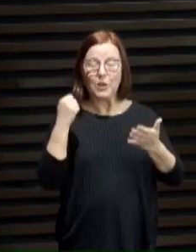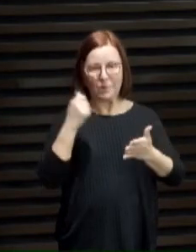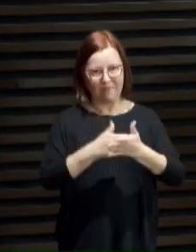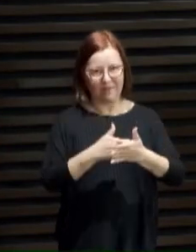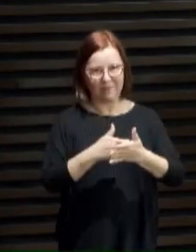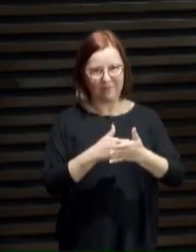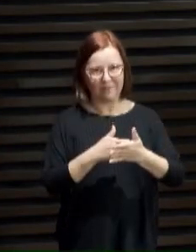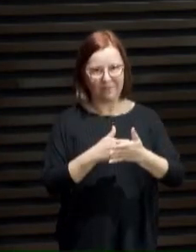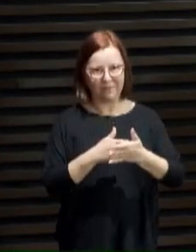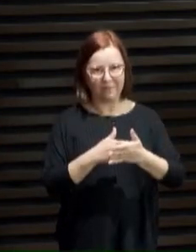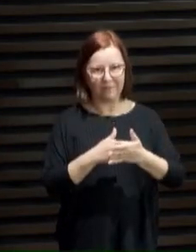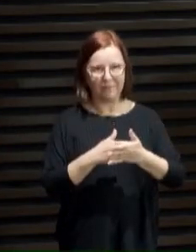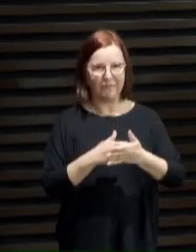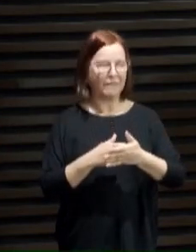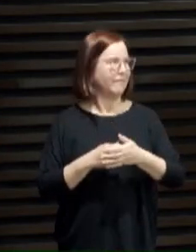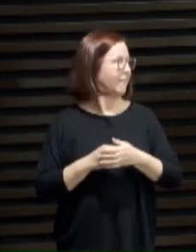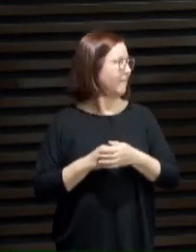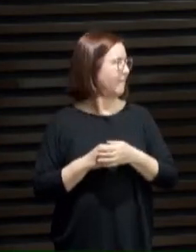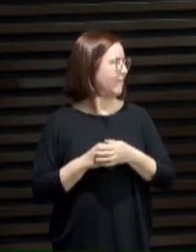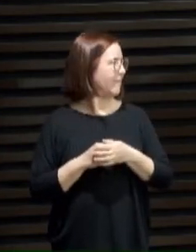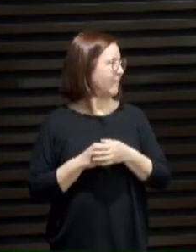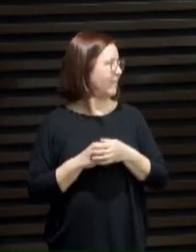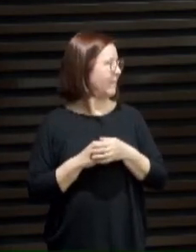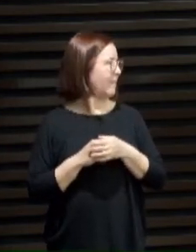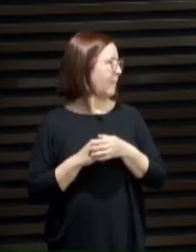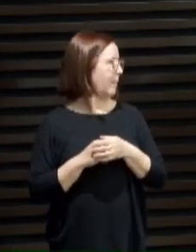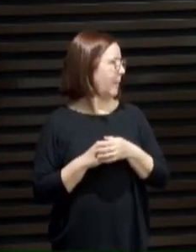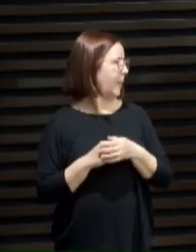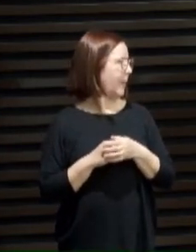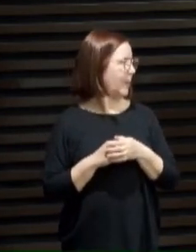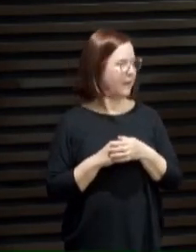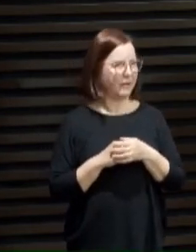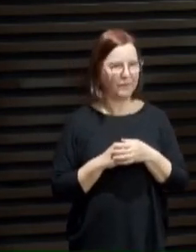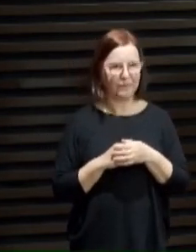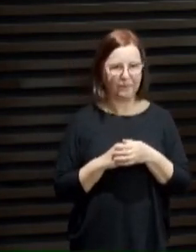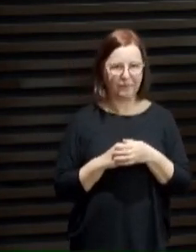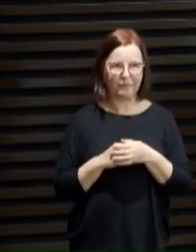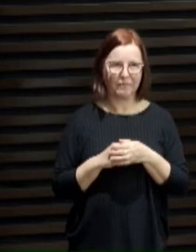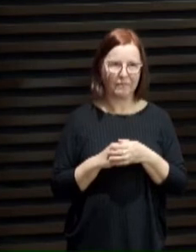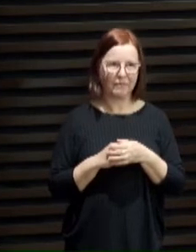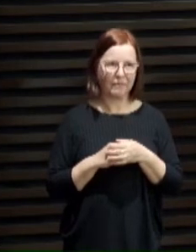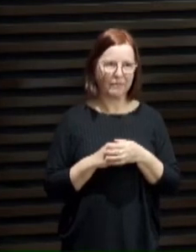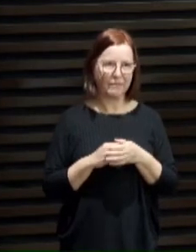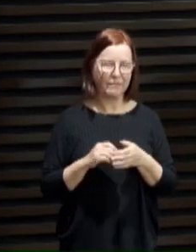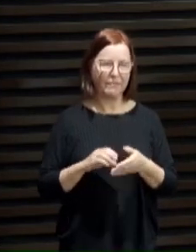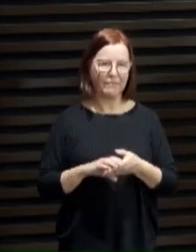e põe o anel no dedo e desaparece.